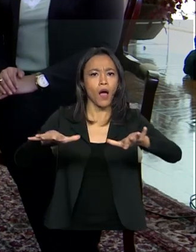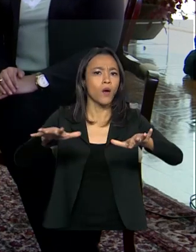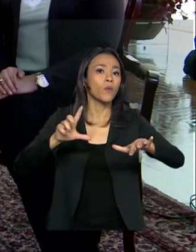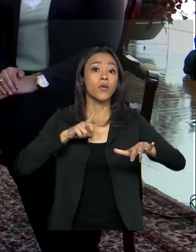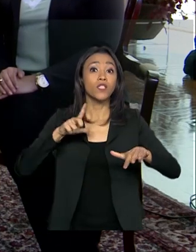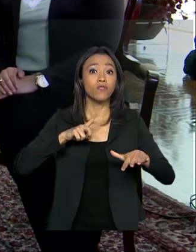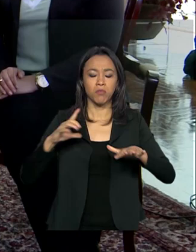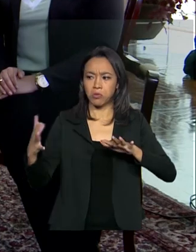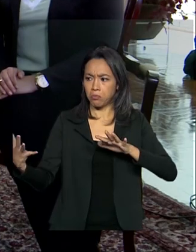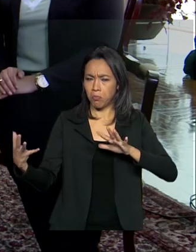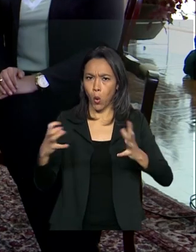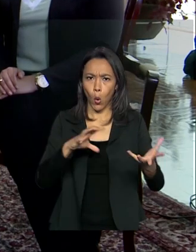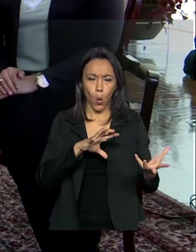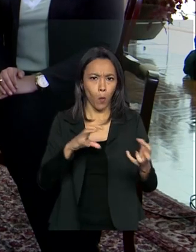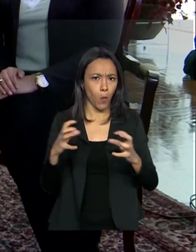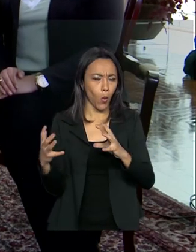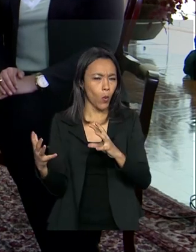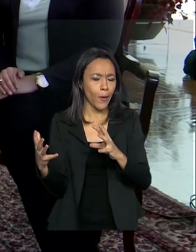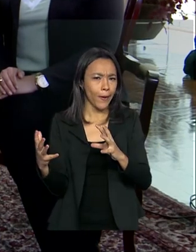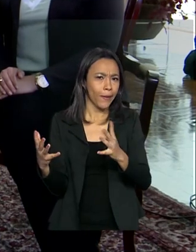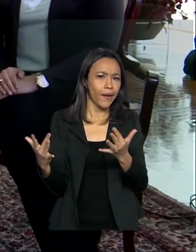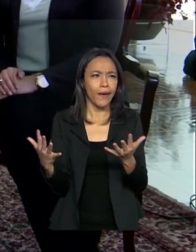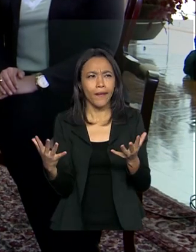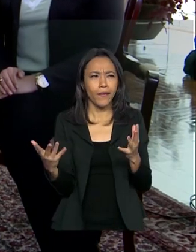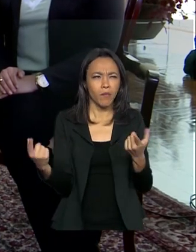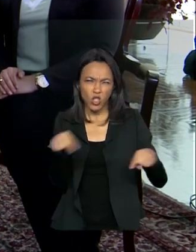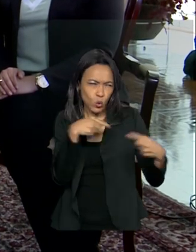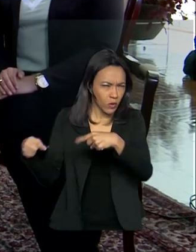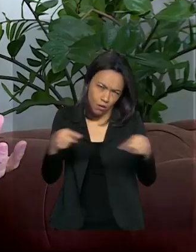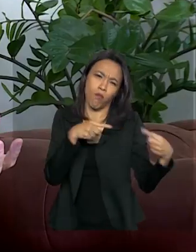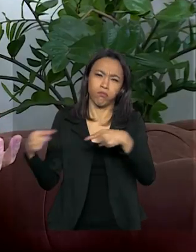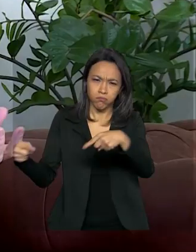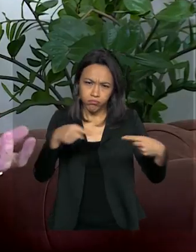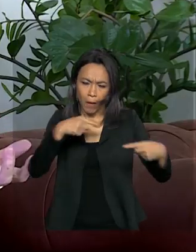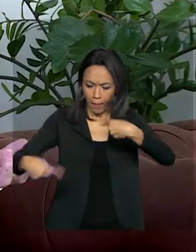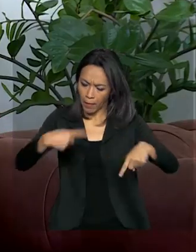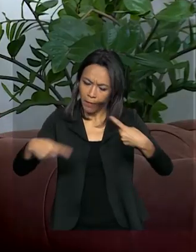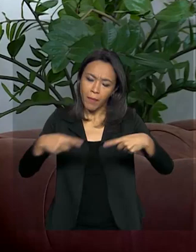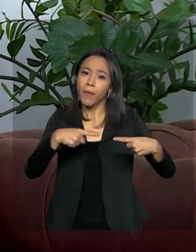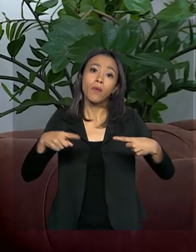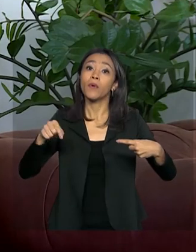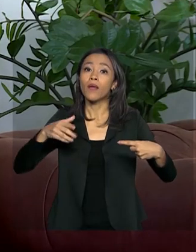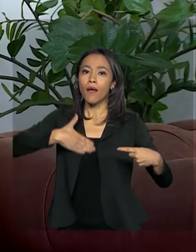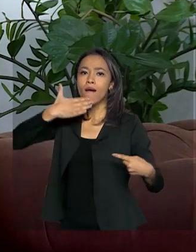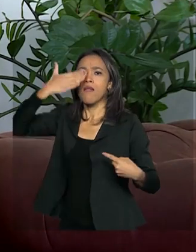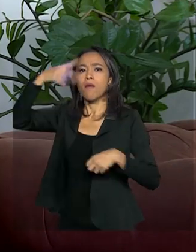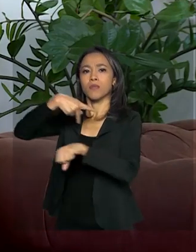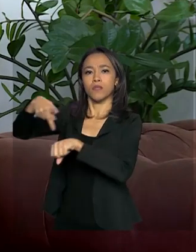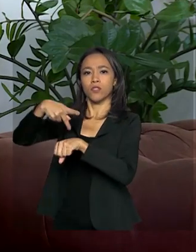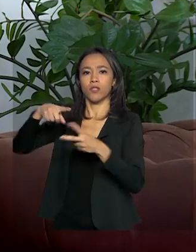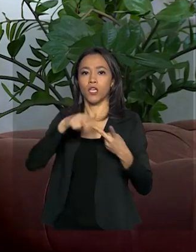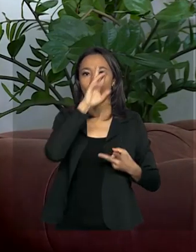uma briga vamos assim dizer uma uma uma discussão entre a arábia saudita e rússia